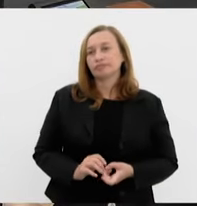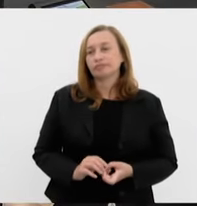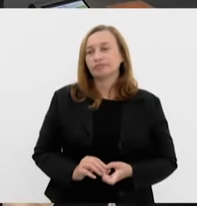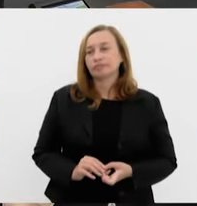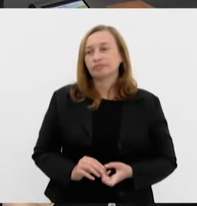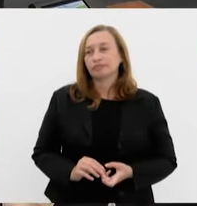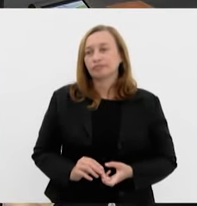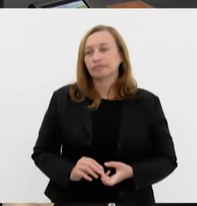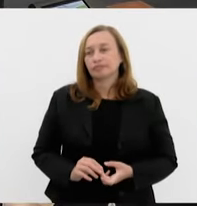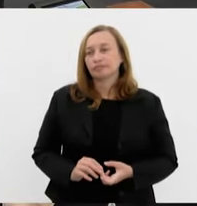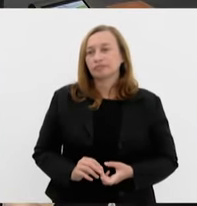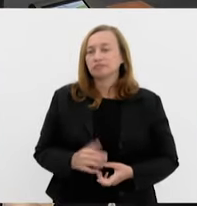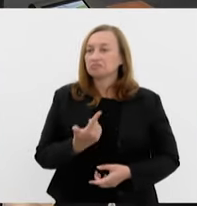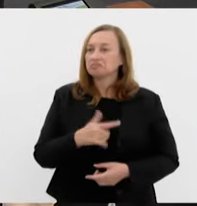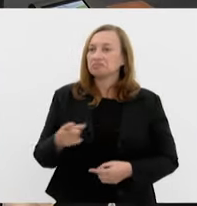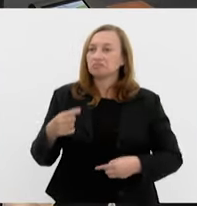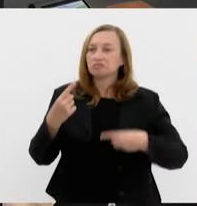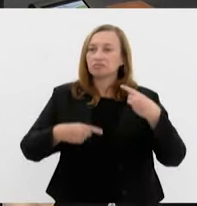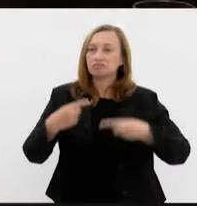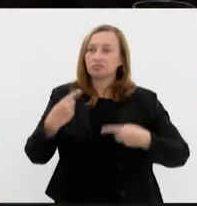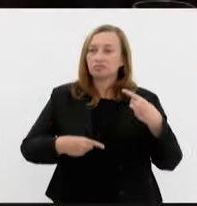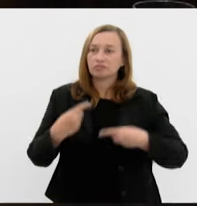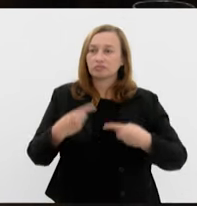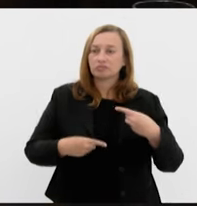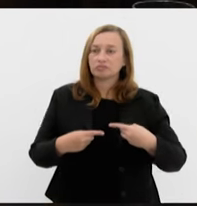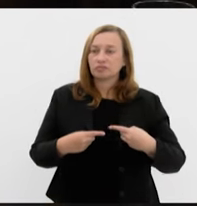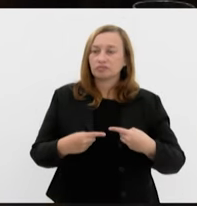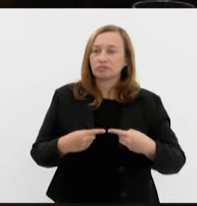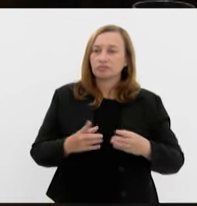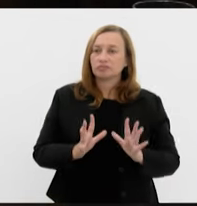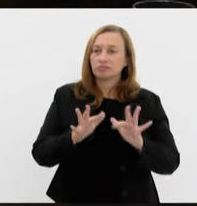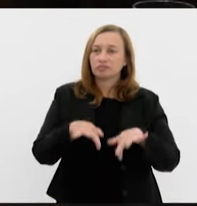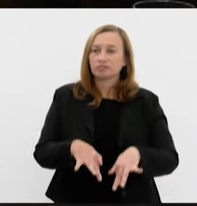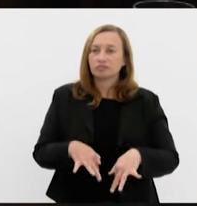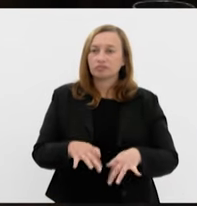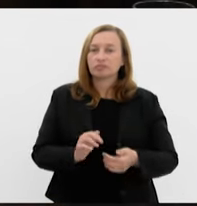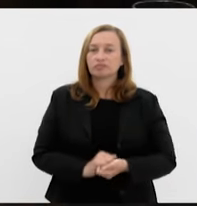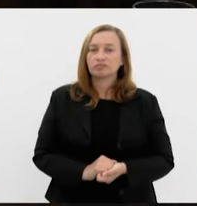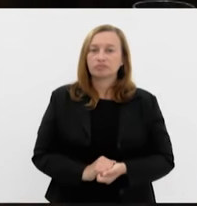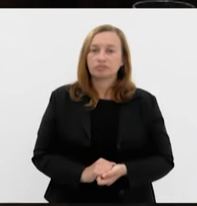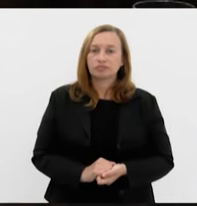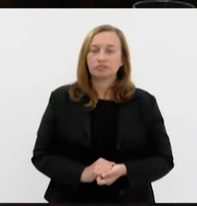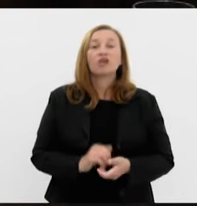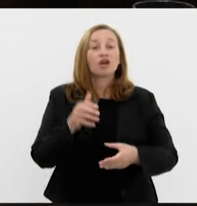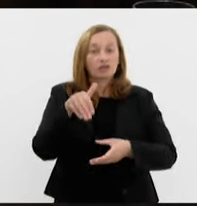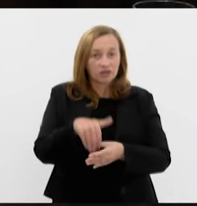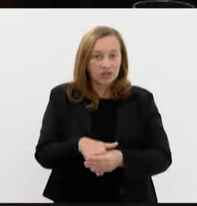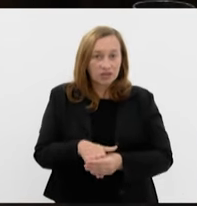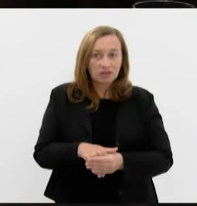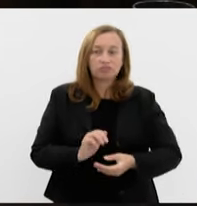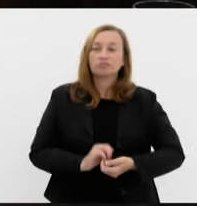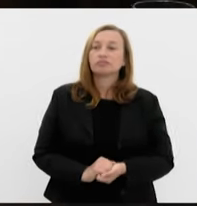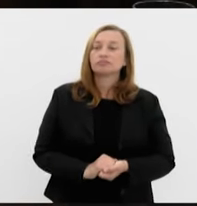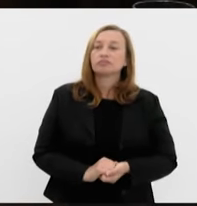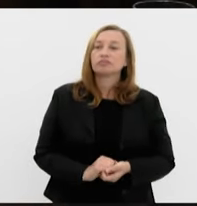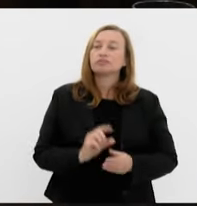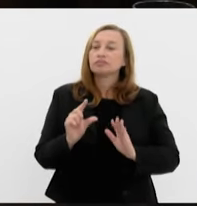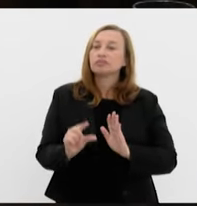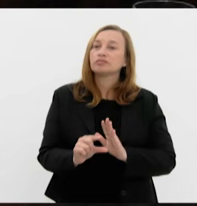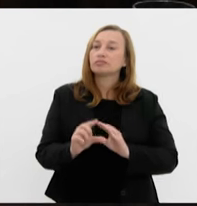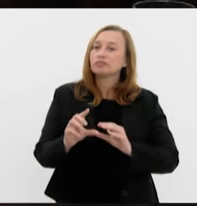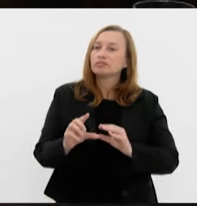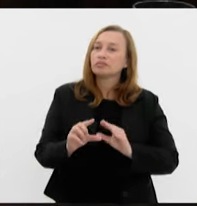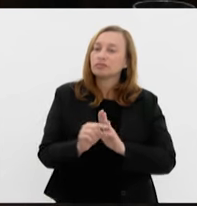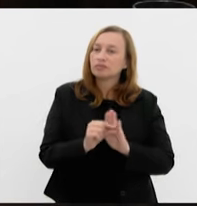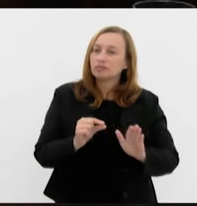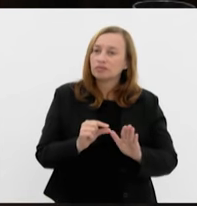então não havendo mais quem que discutir encerrada a discussão em votação a emenda